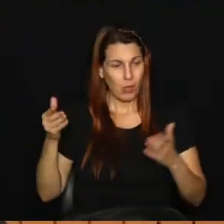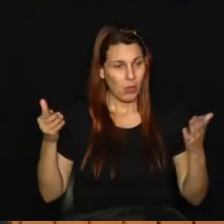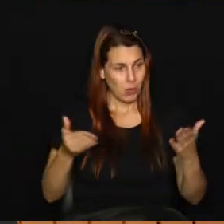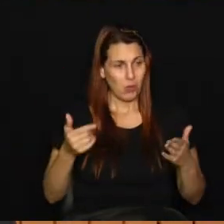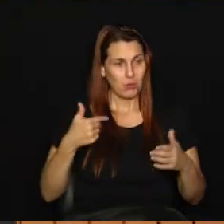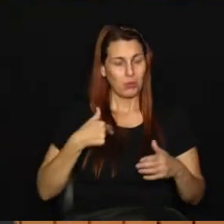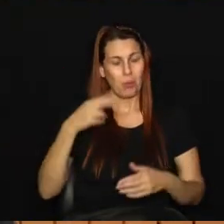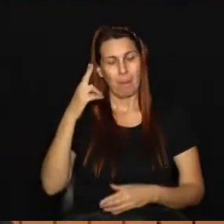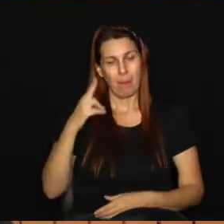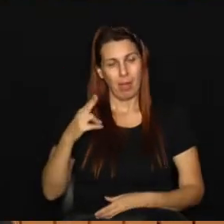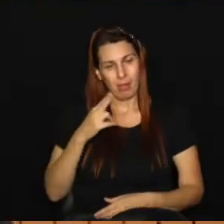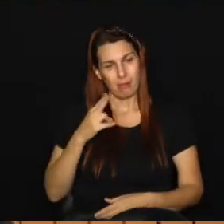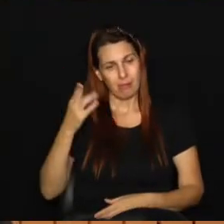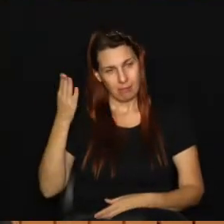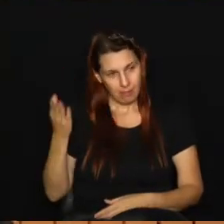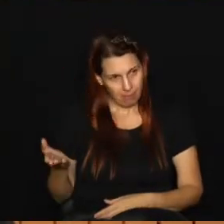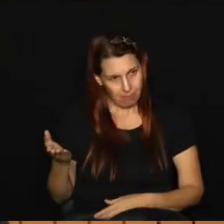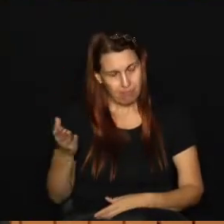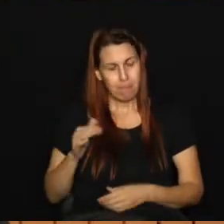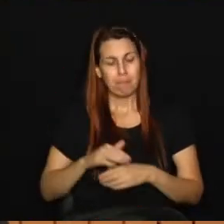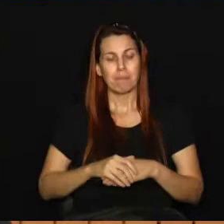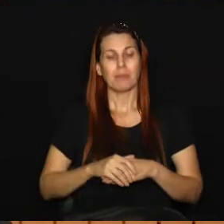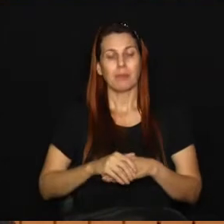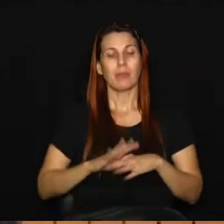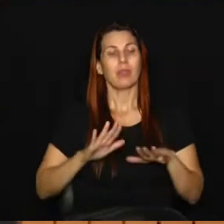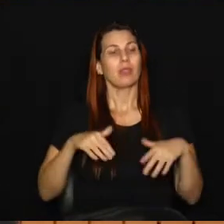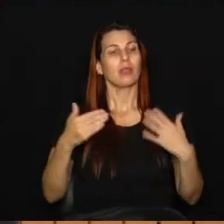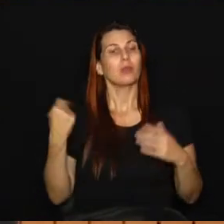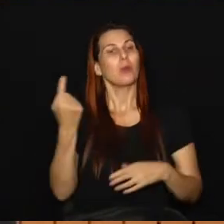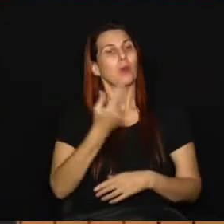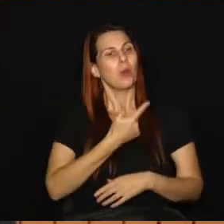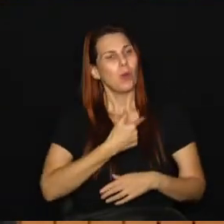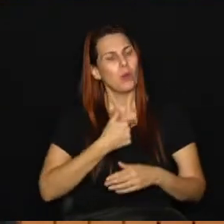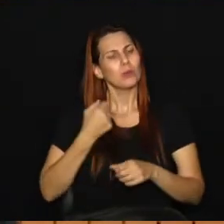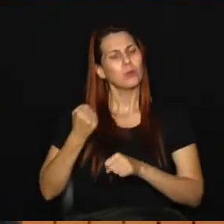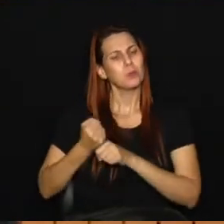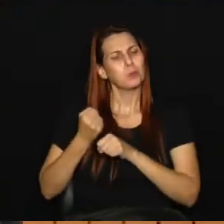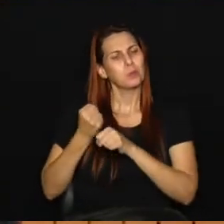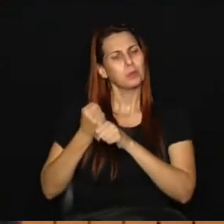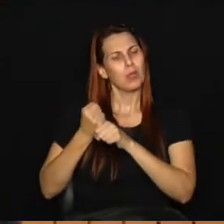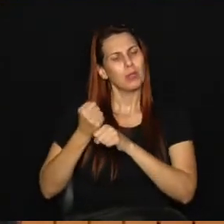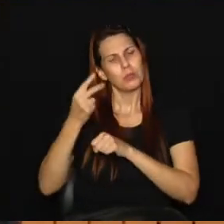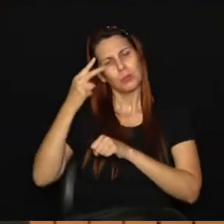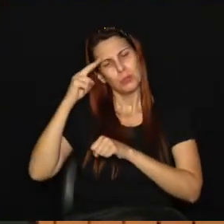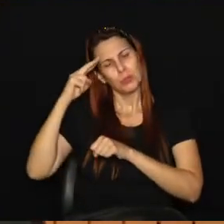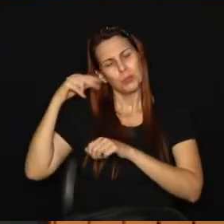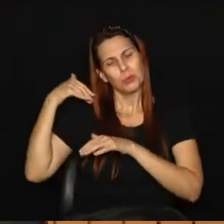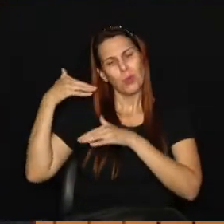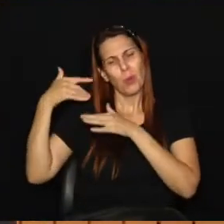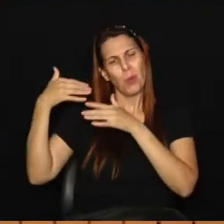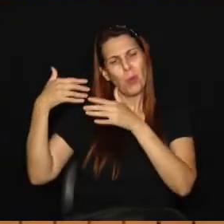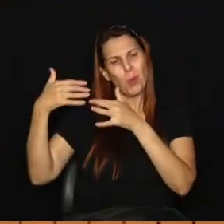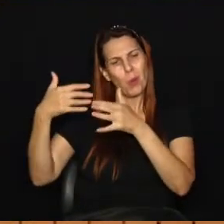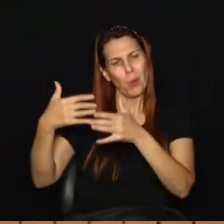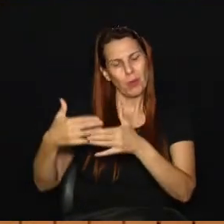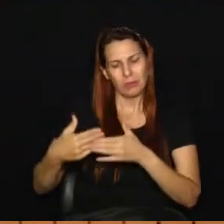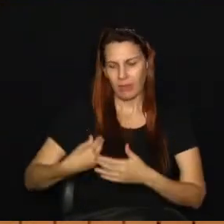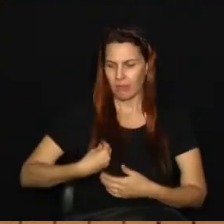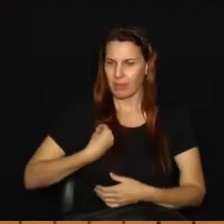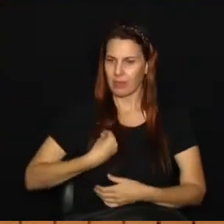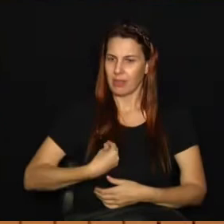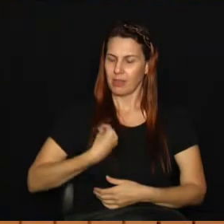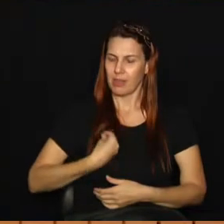lá, né? E lá também estamos fazendo nossa história, construindo a nossa vida, o